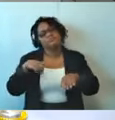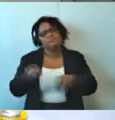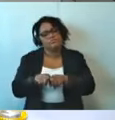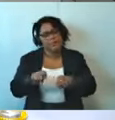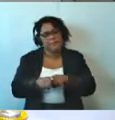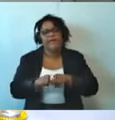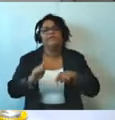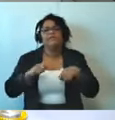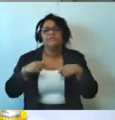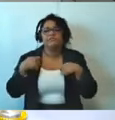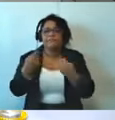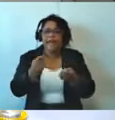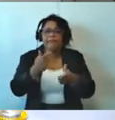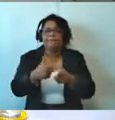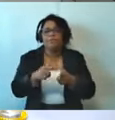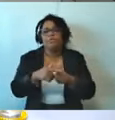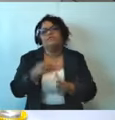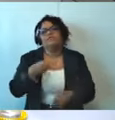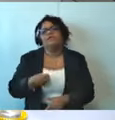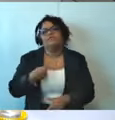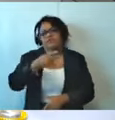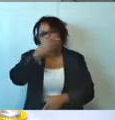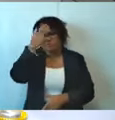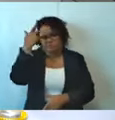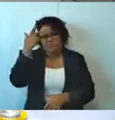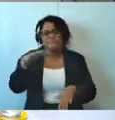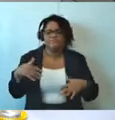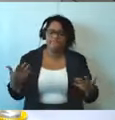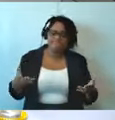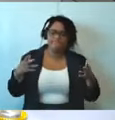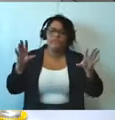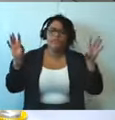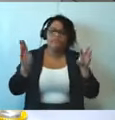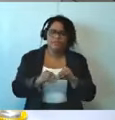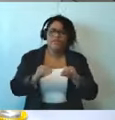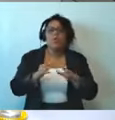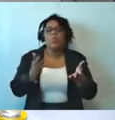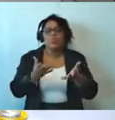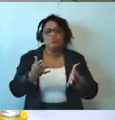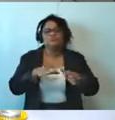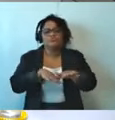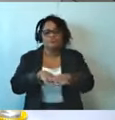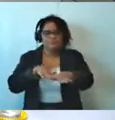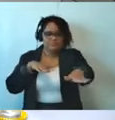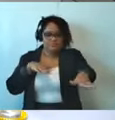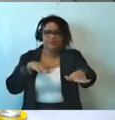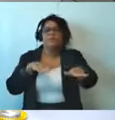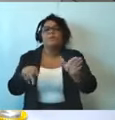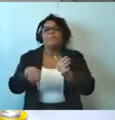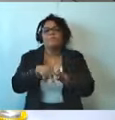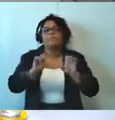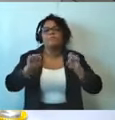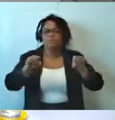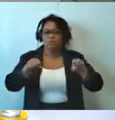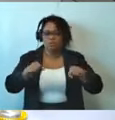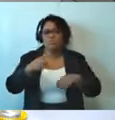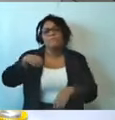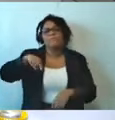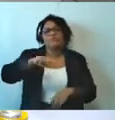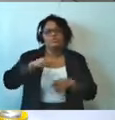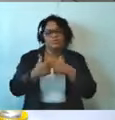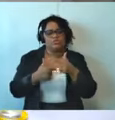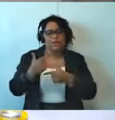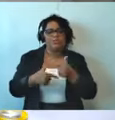das pessoas. Então, enfim, a gente está aqui para tratar especificamente de motofaixa, mas o nosso trabalho, né, nossa atuação, todos